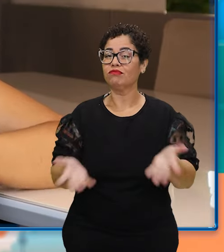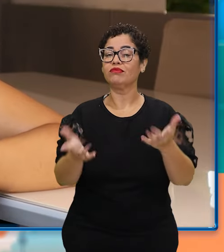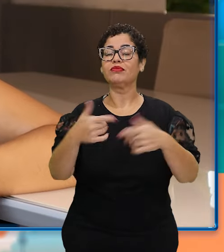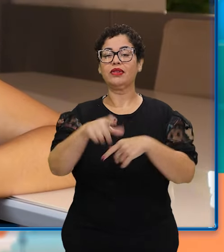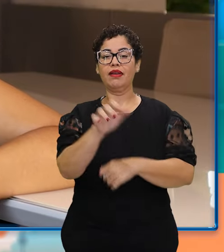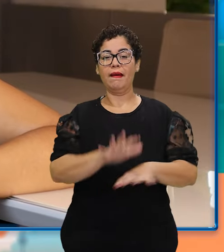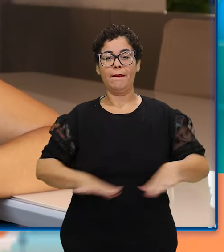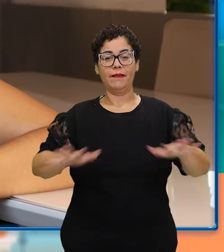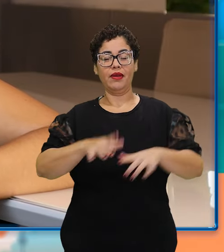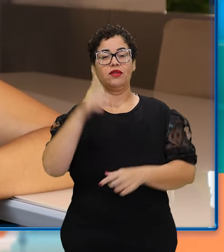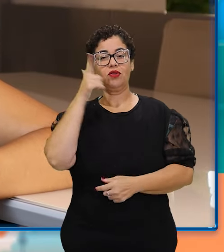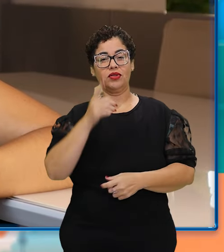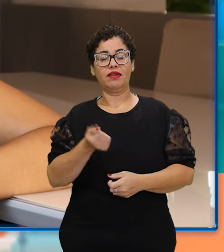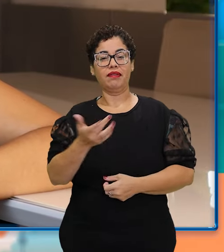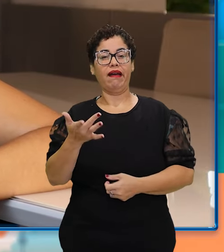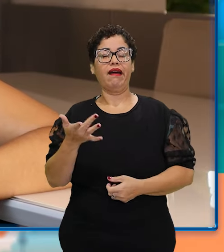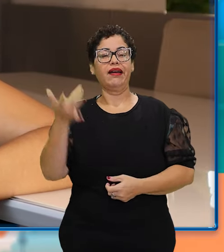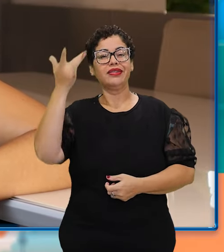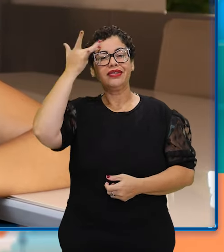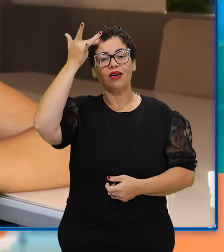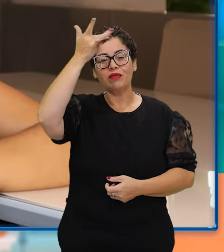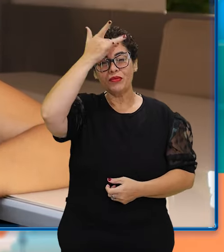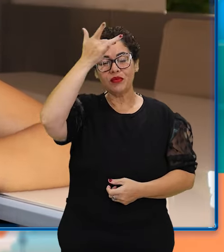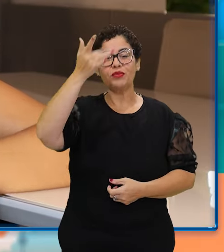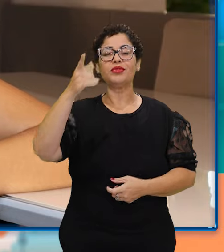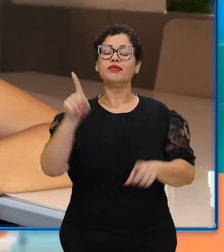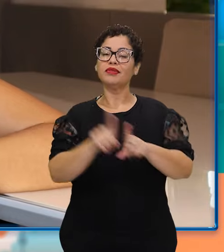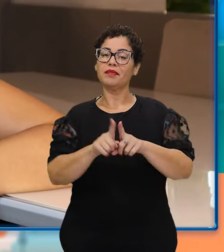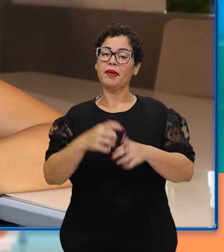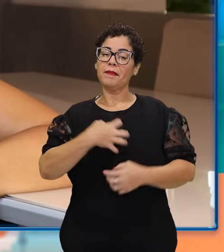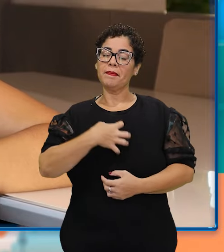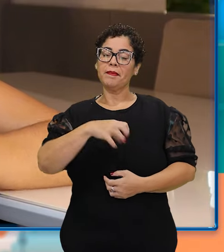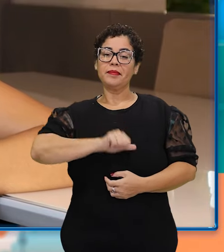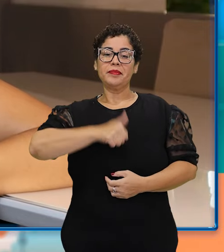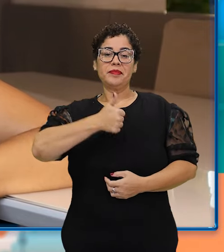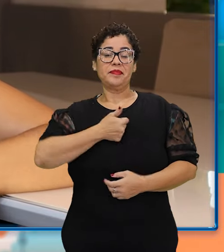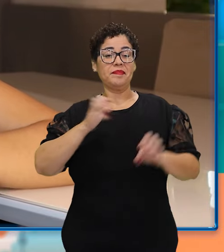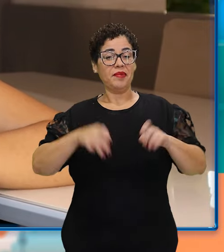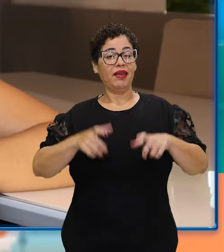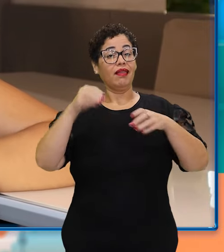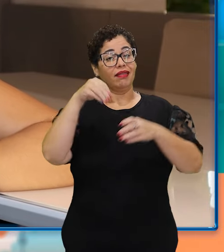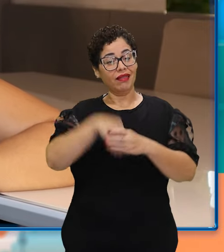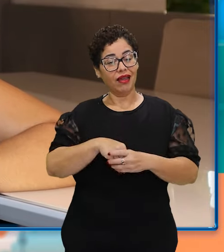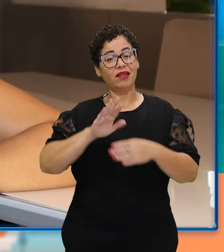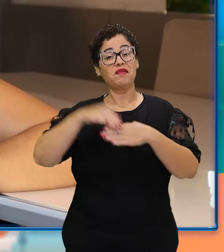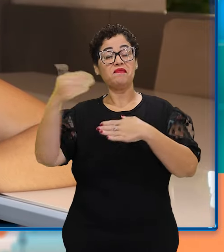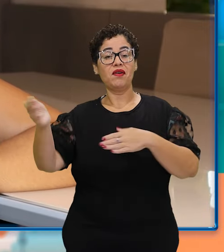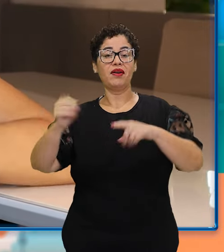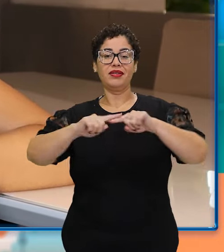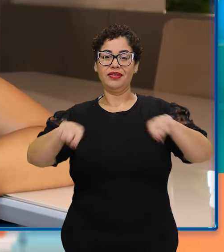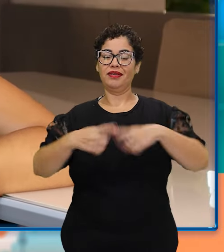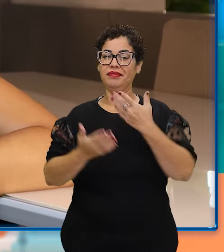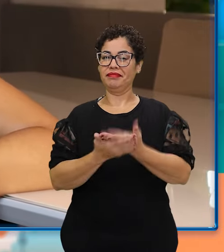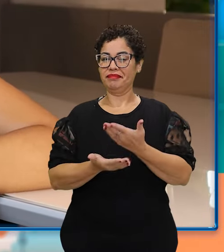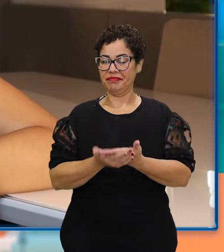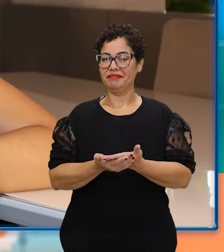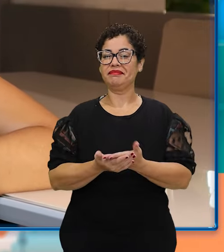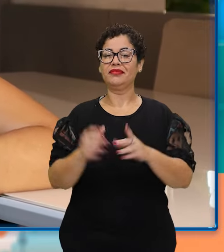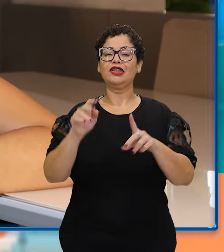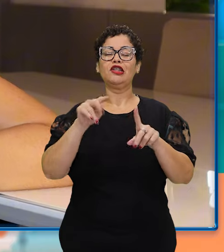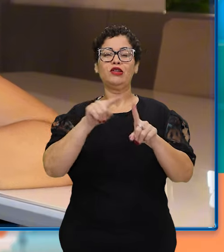um ambiente que promove saúde mental e bem-estar emocional dentro e fora da sala de aula. Programas